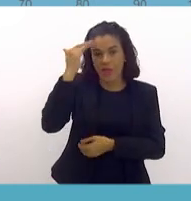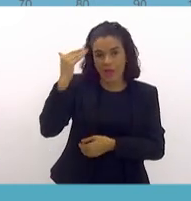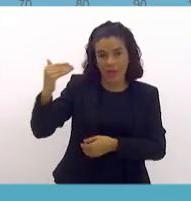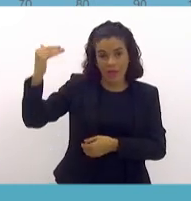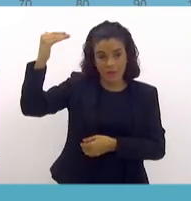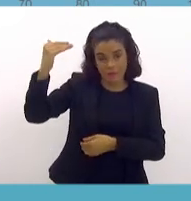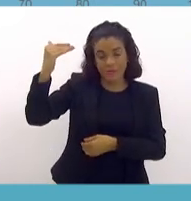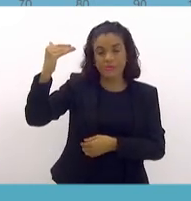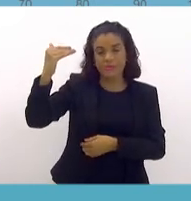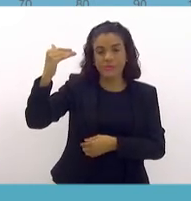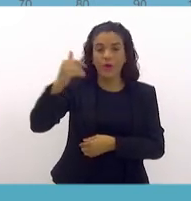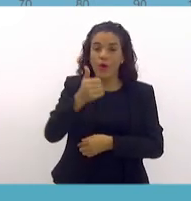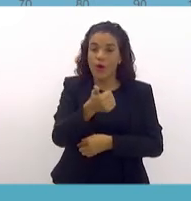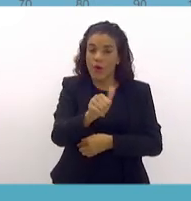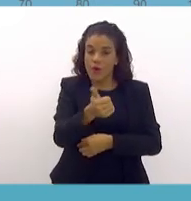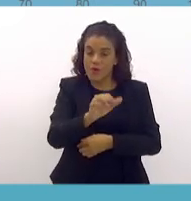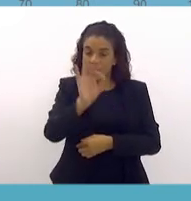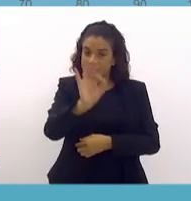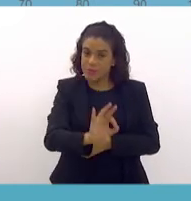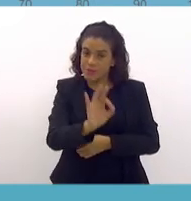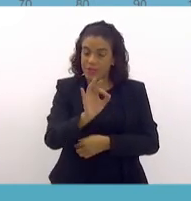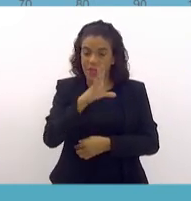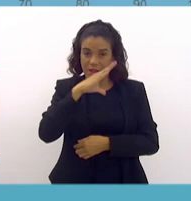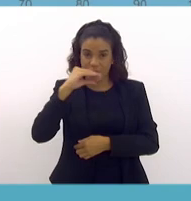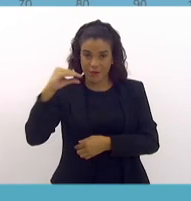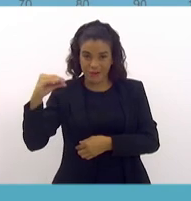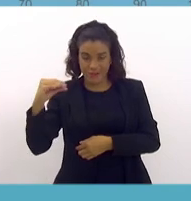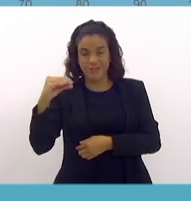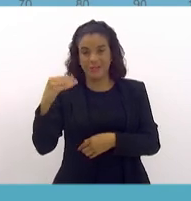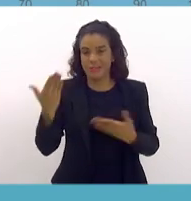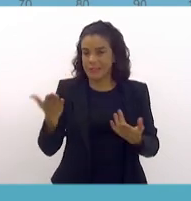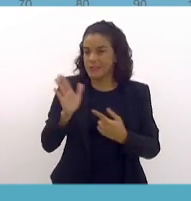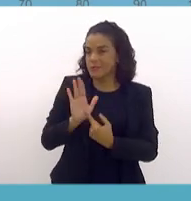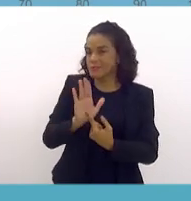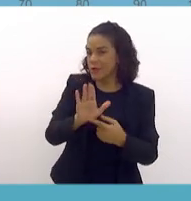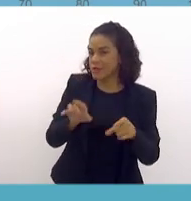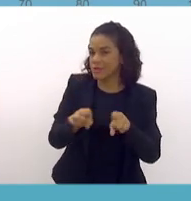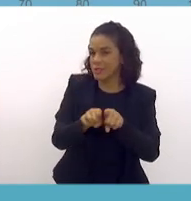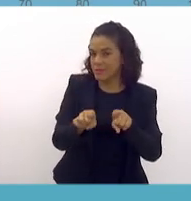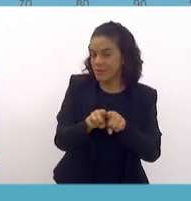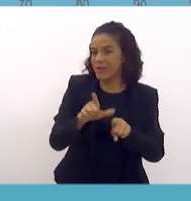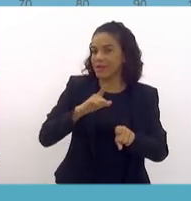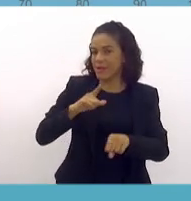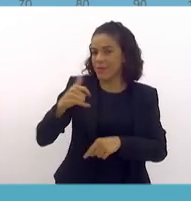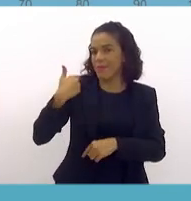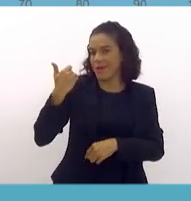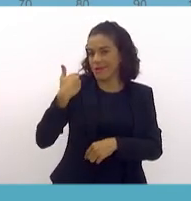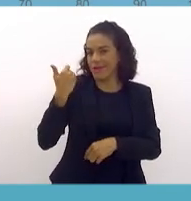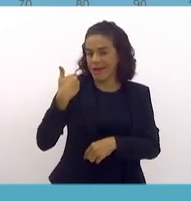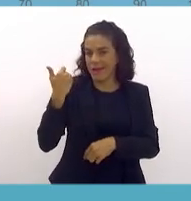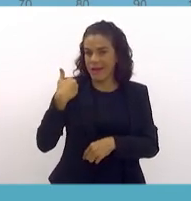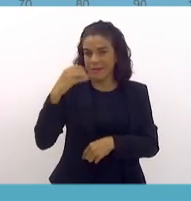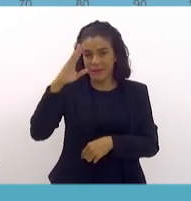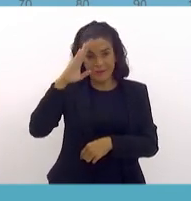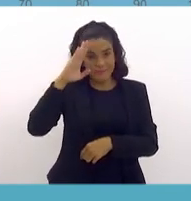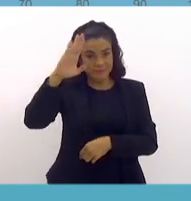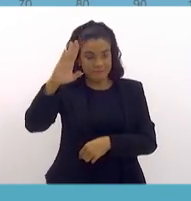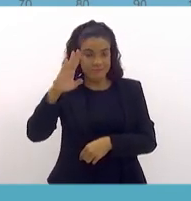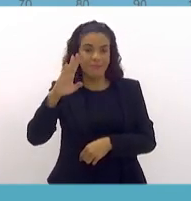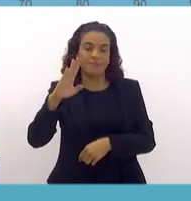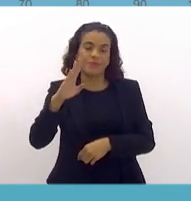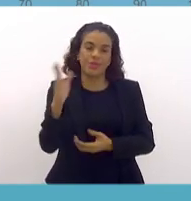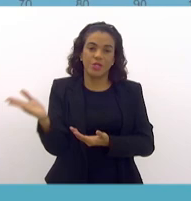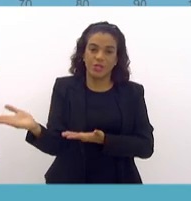adultos, e 11% são adolescentes. Então, isso também mostra que há uma faixa etária aí que é essa faixa etária